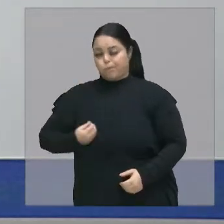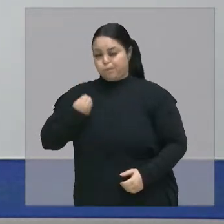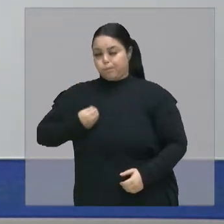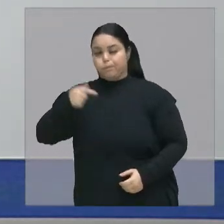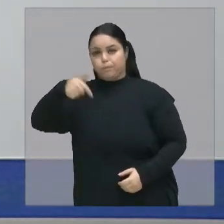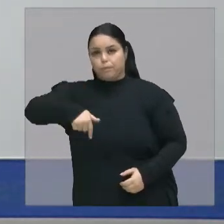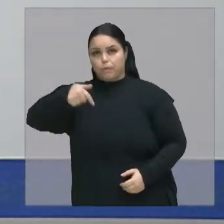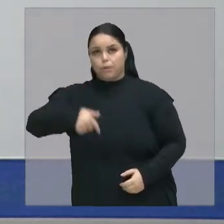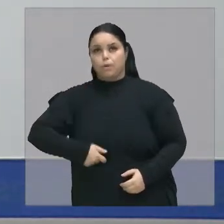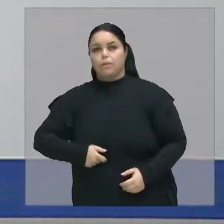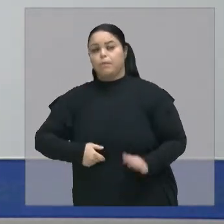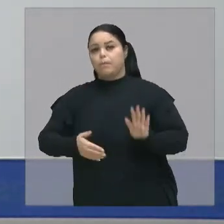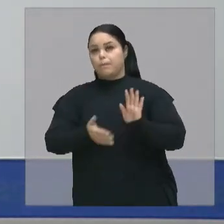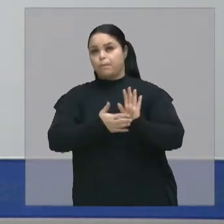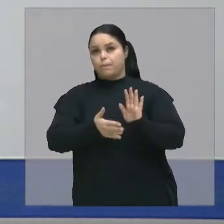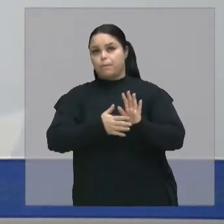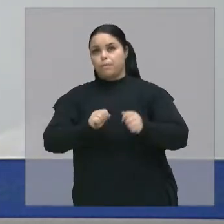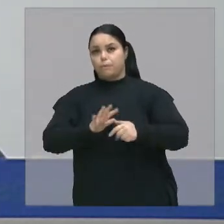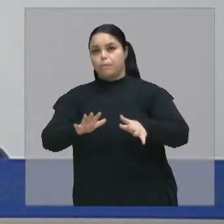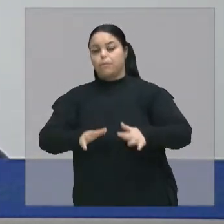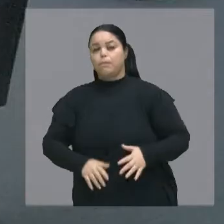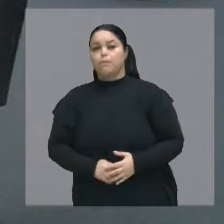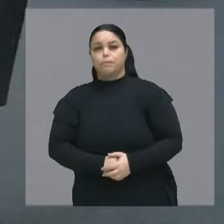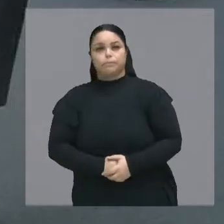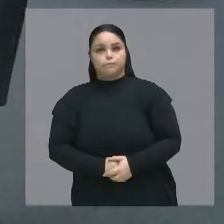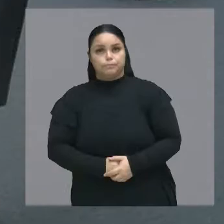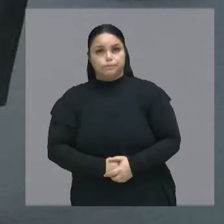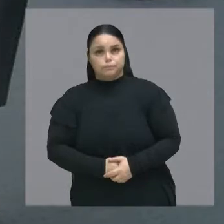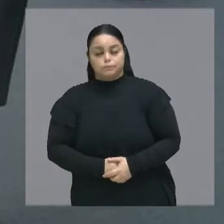votação das proposituras será de forma simbólica.